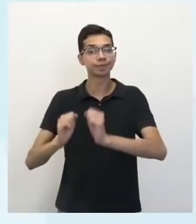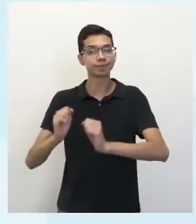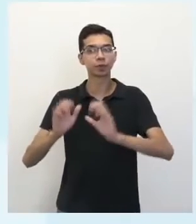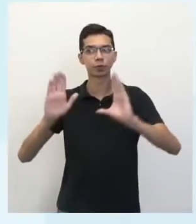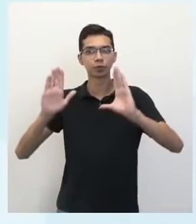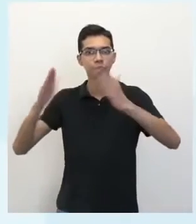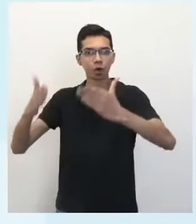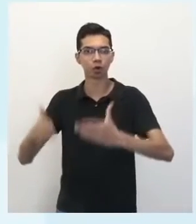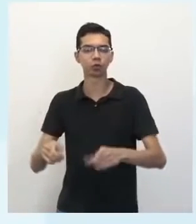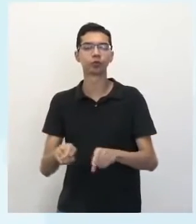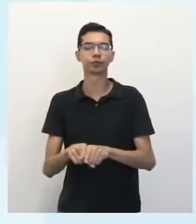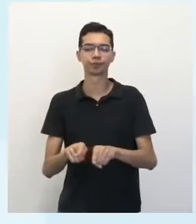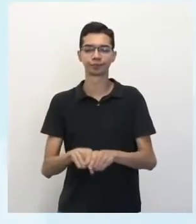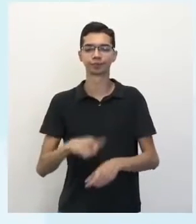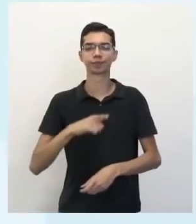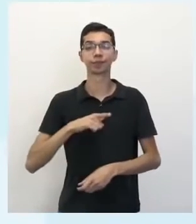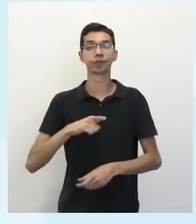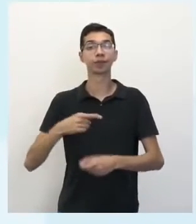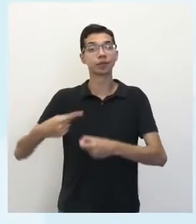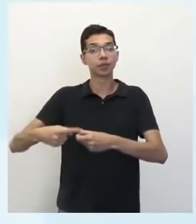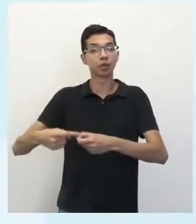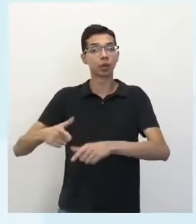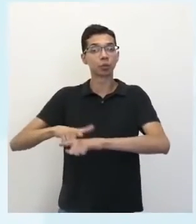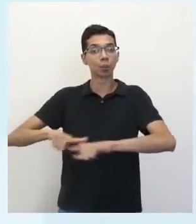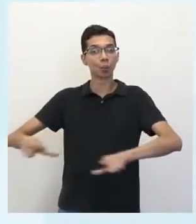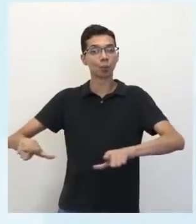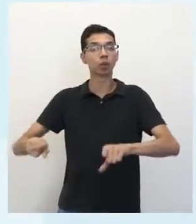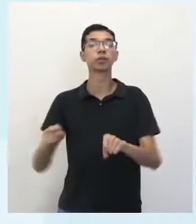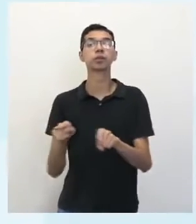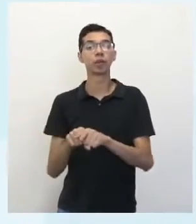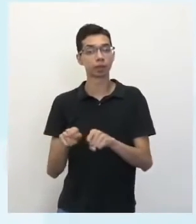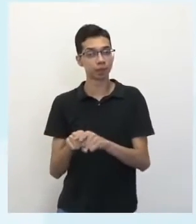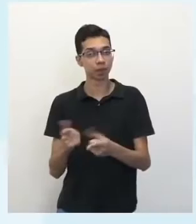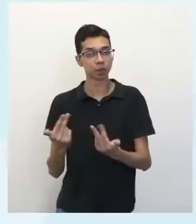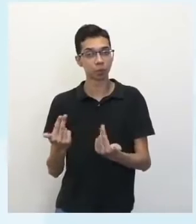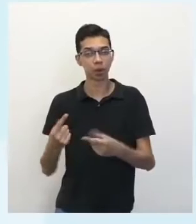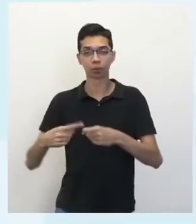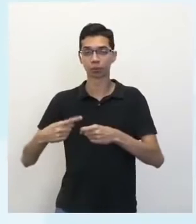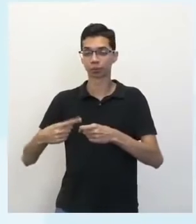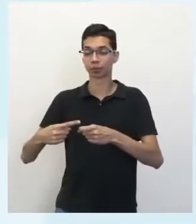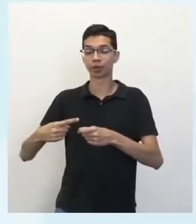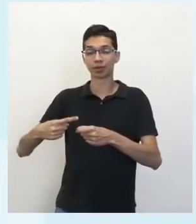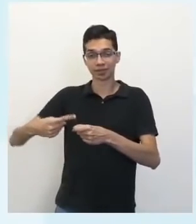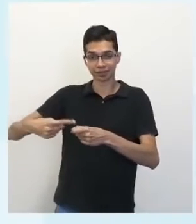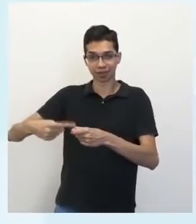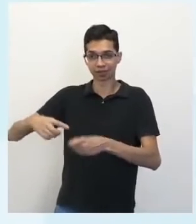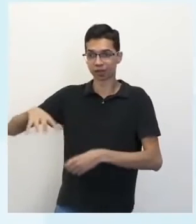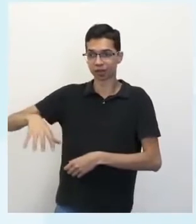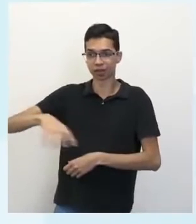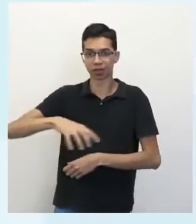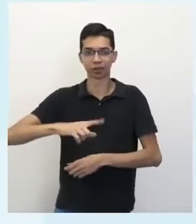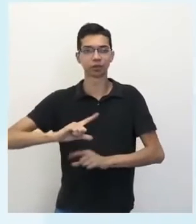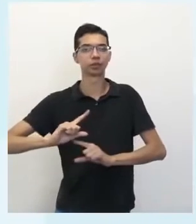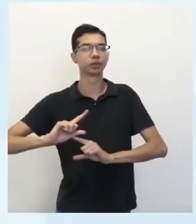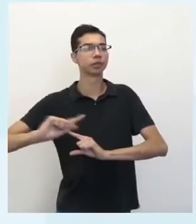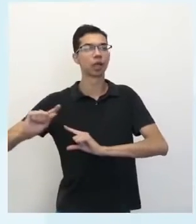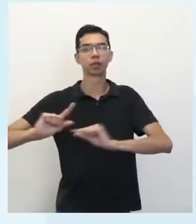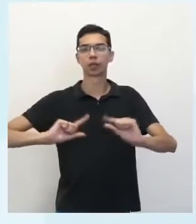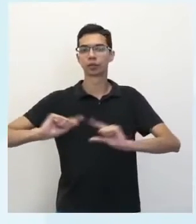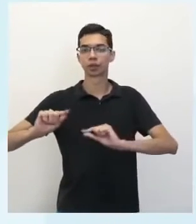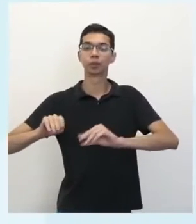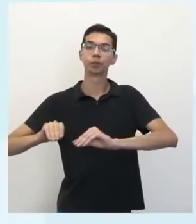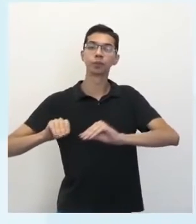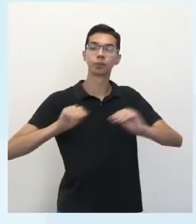pode ter o êxodo urbano, né, essa questão aí de sair das cidades e ir para o campo, né, fazer o